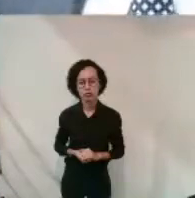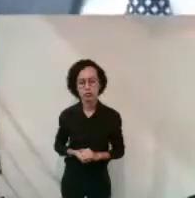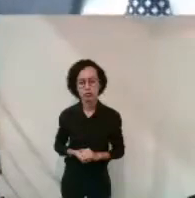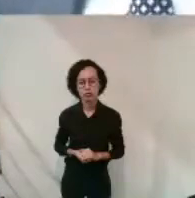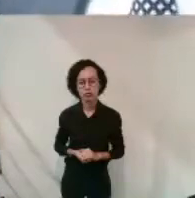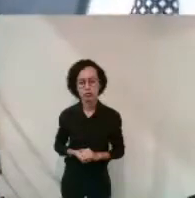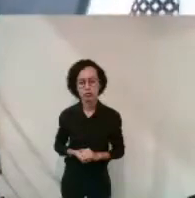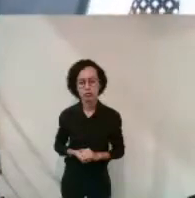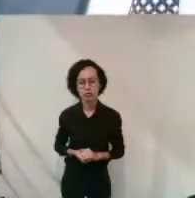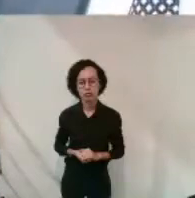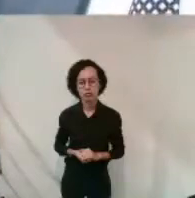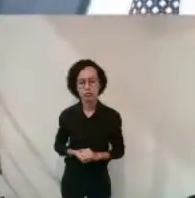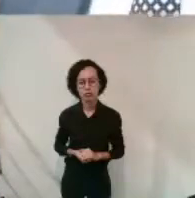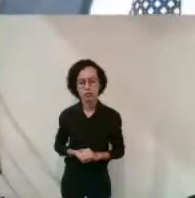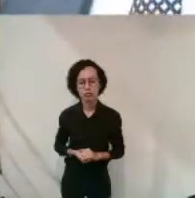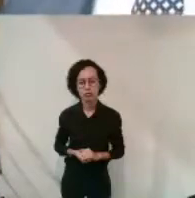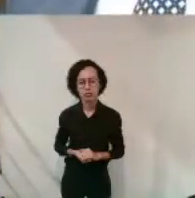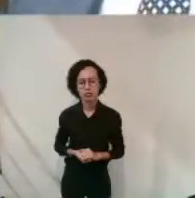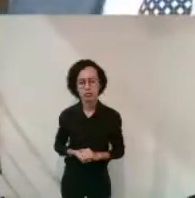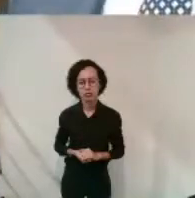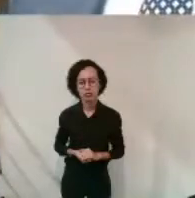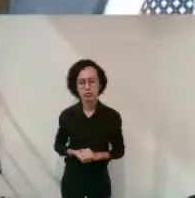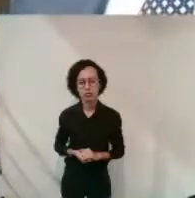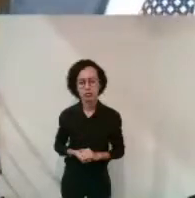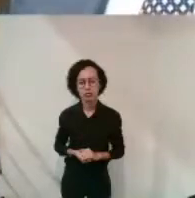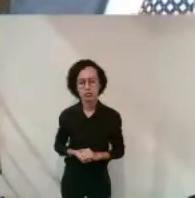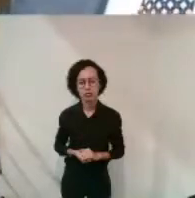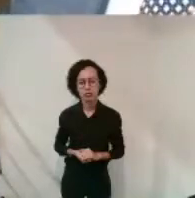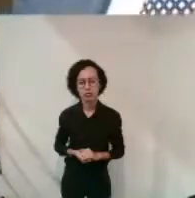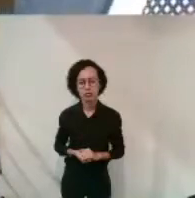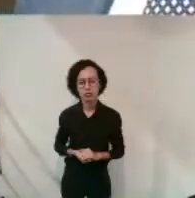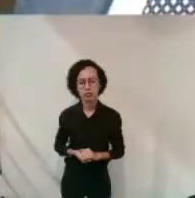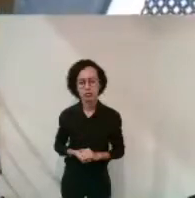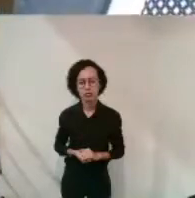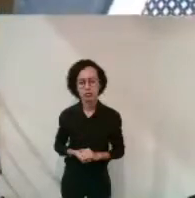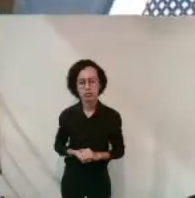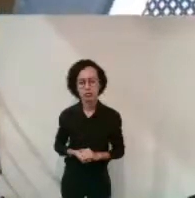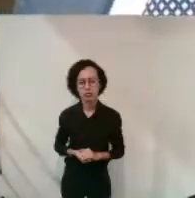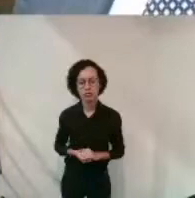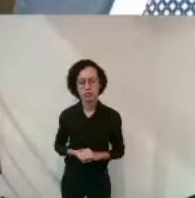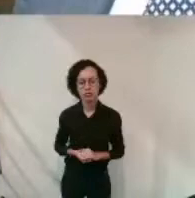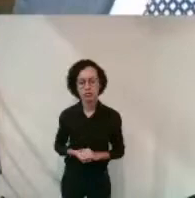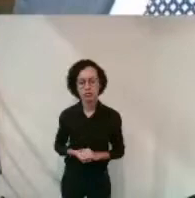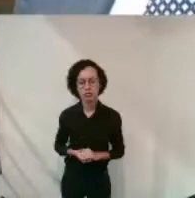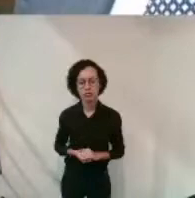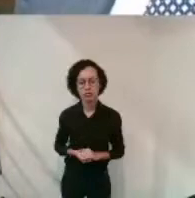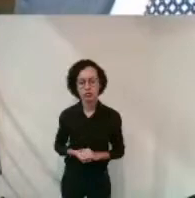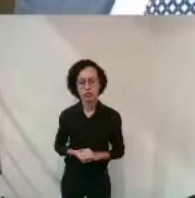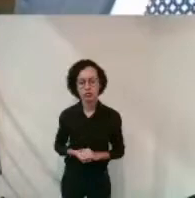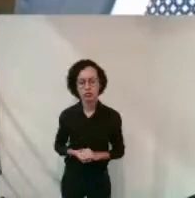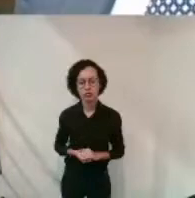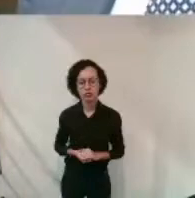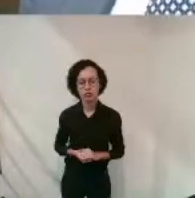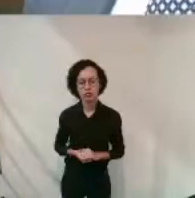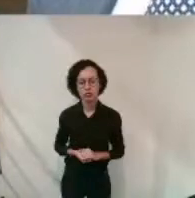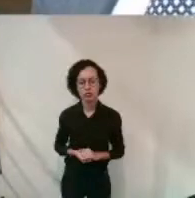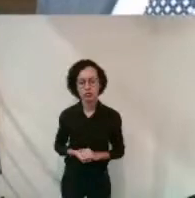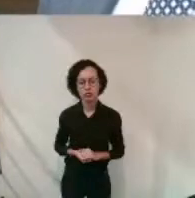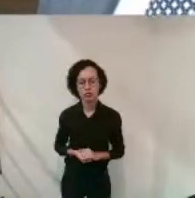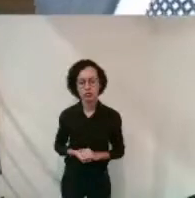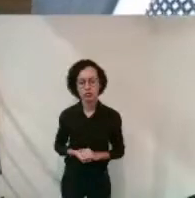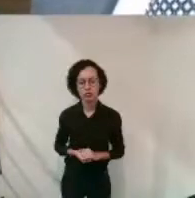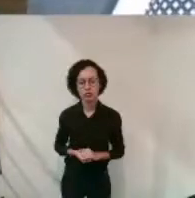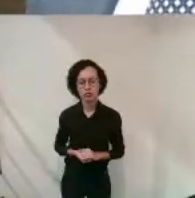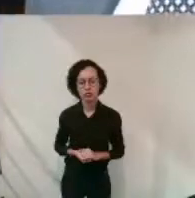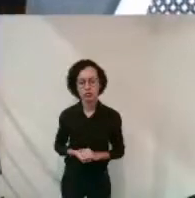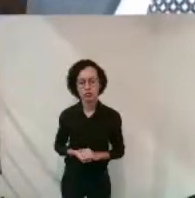que é um grande desafio essa área de resíduos sólidos para a gente trabalhar. É uma luta que o Ministério Público Brasileiro, há décadas,